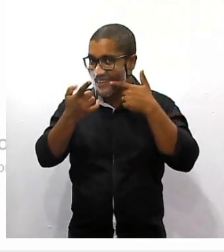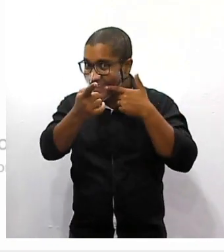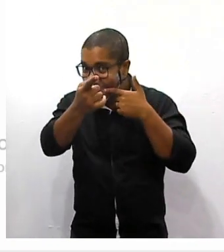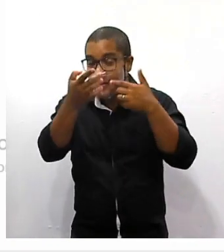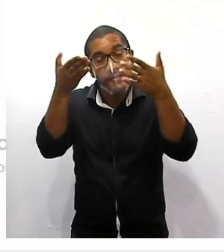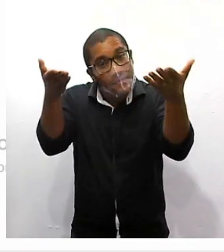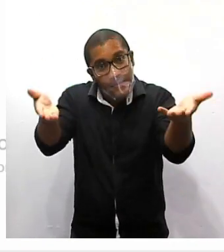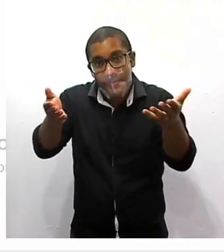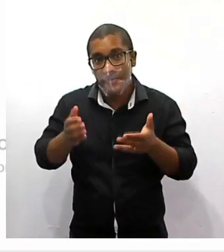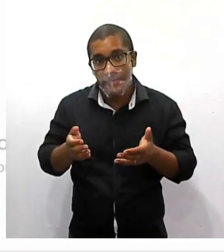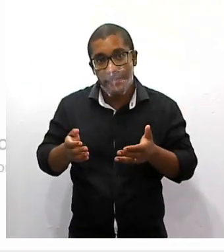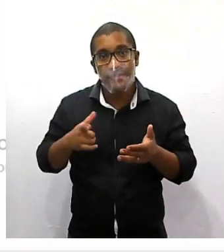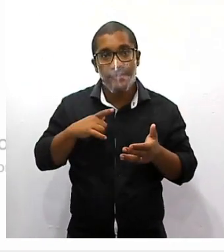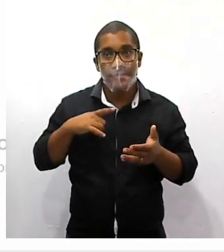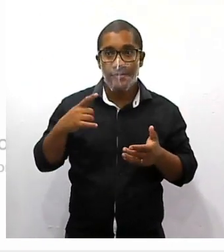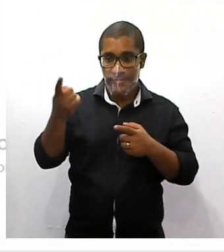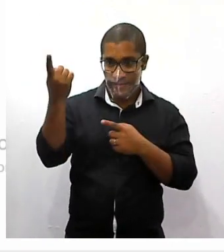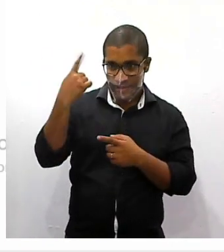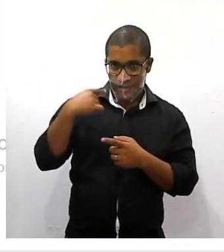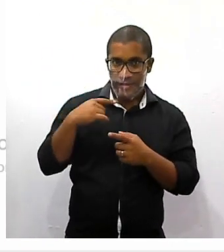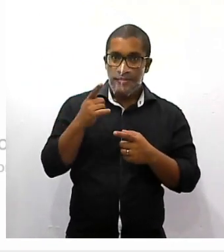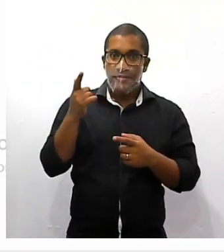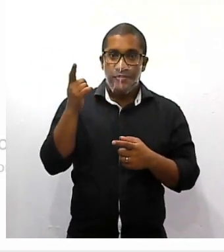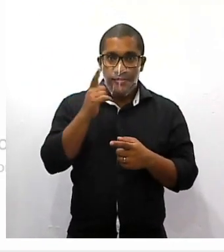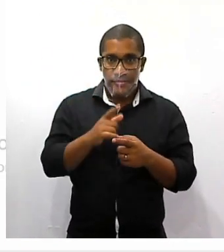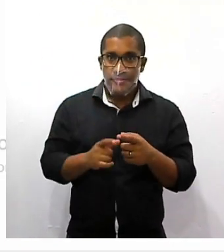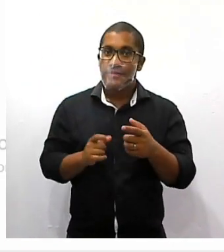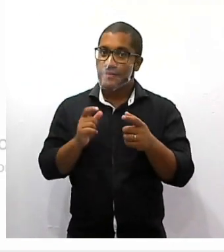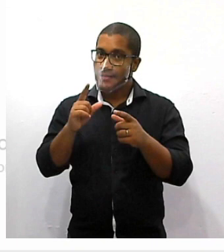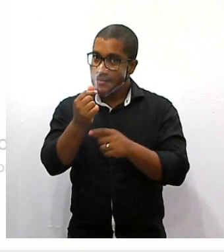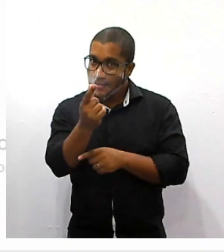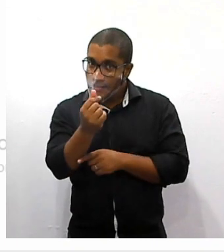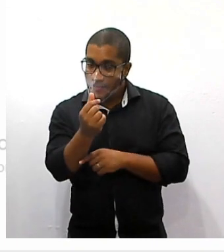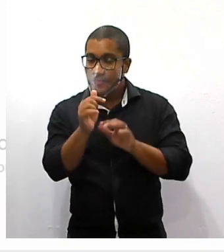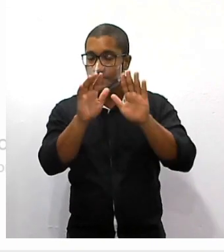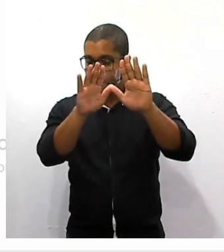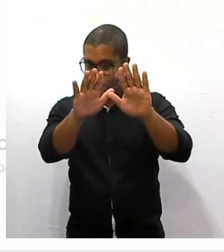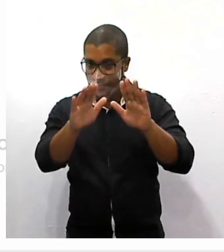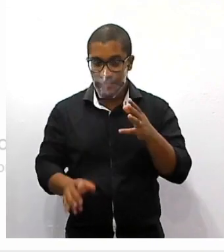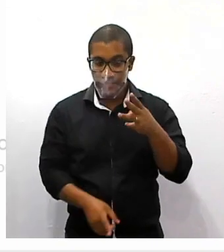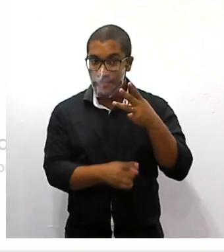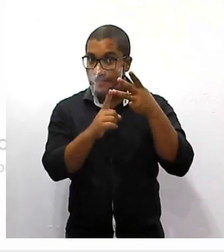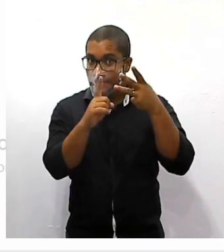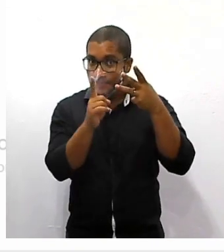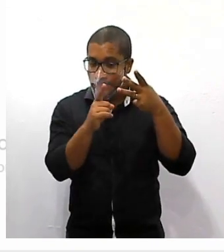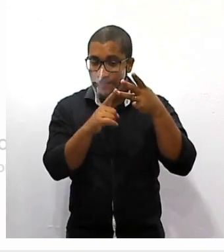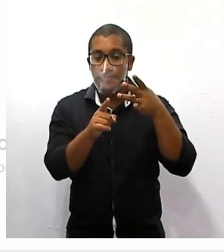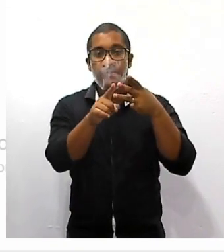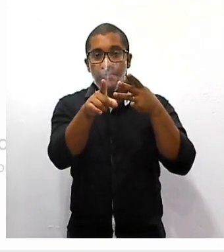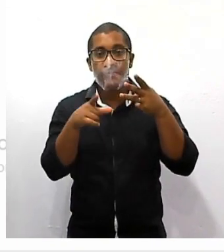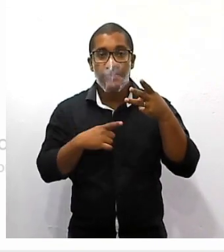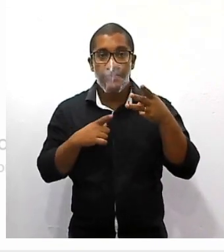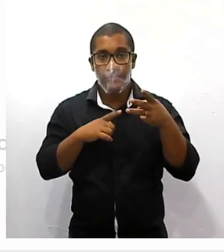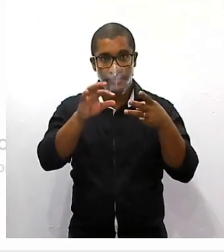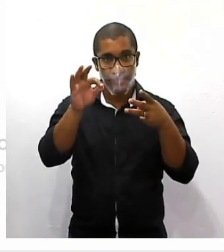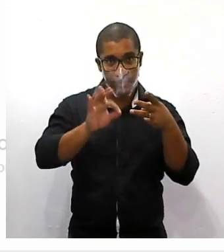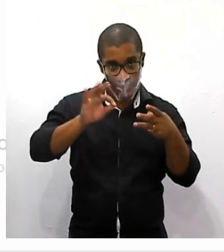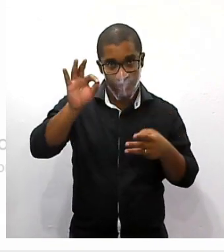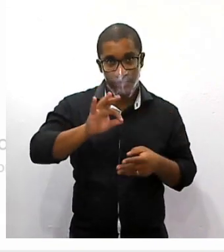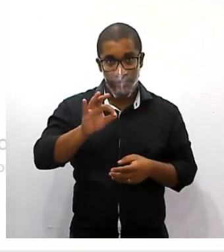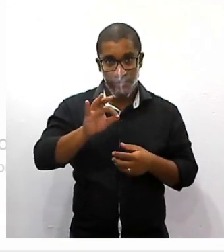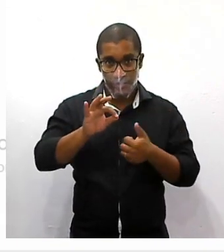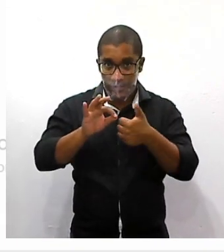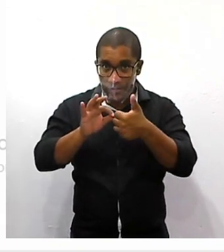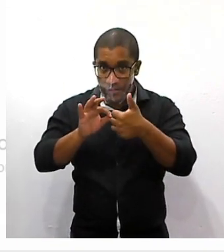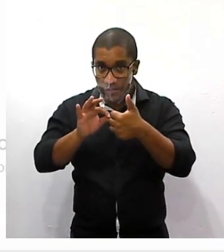me mandaram ganhar dinheiro é o segundo caso, tá certo? E o terceiro caso, você tem a questão percentual,